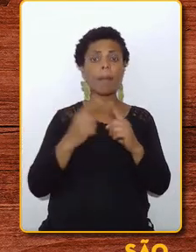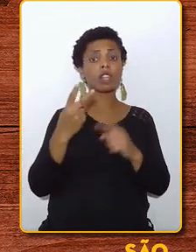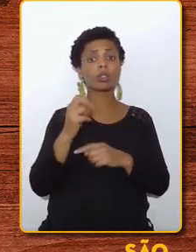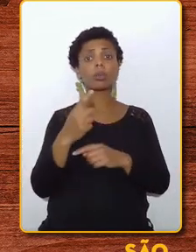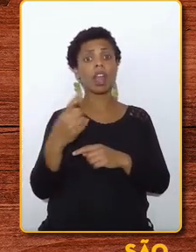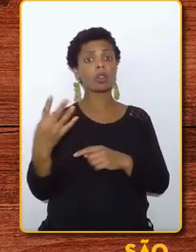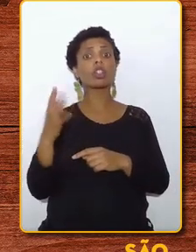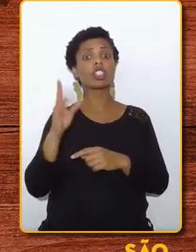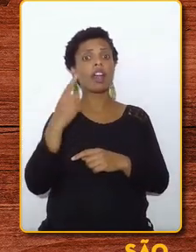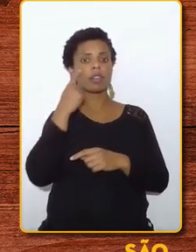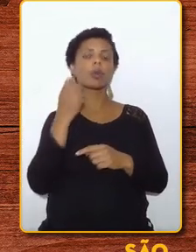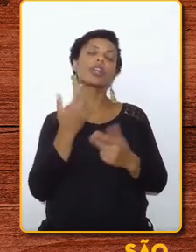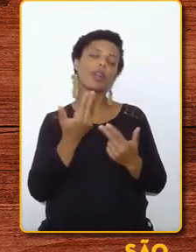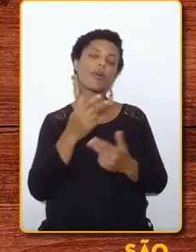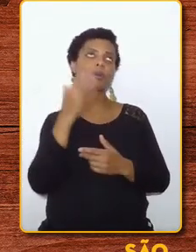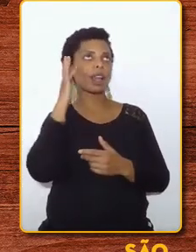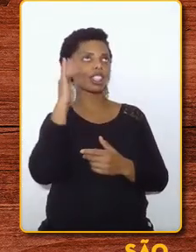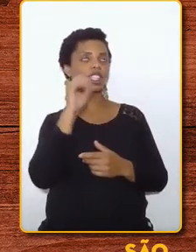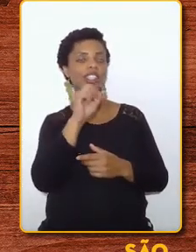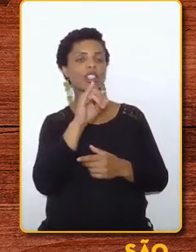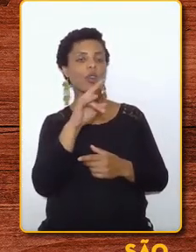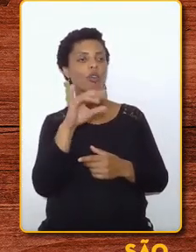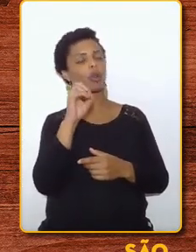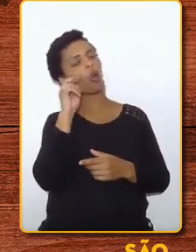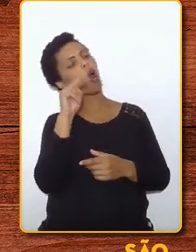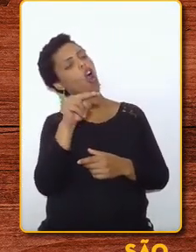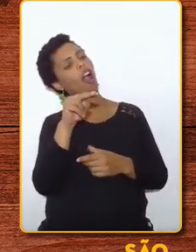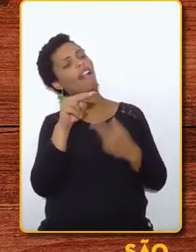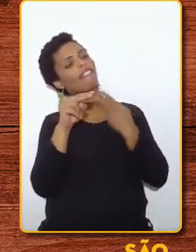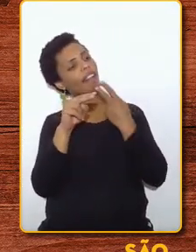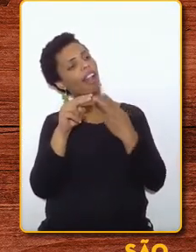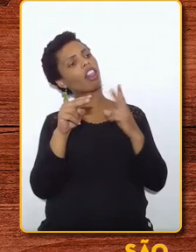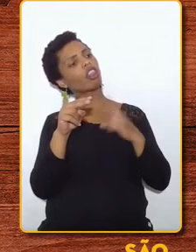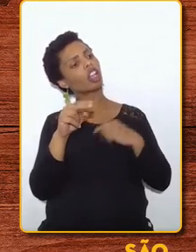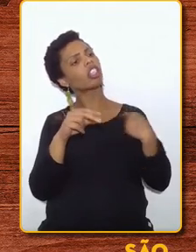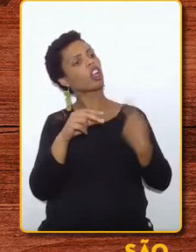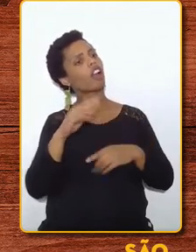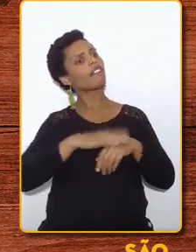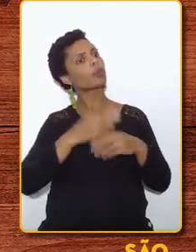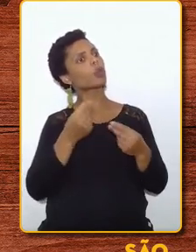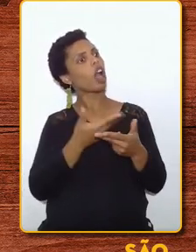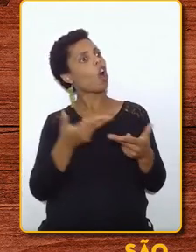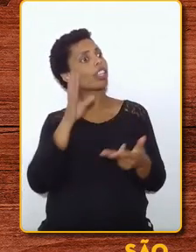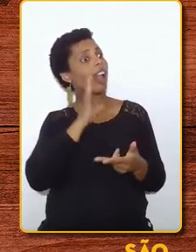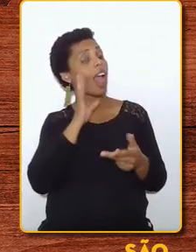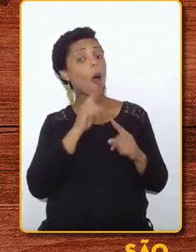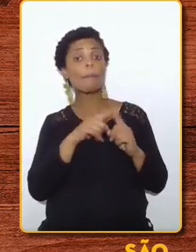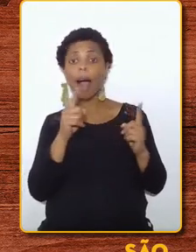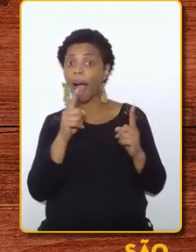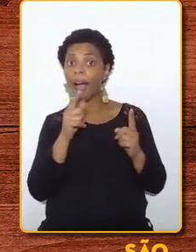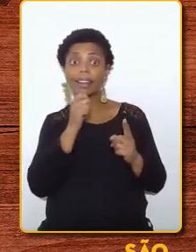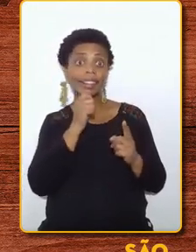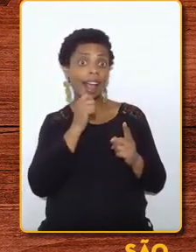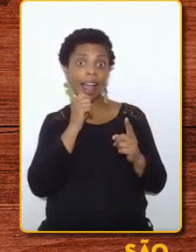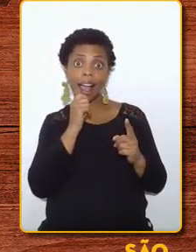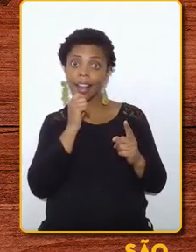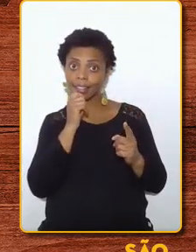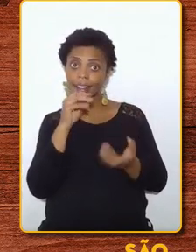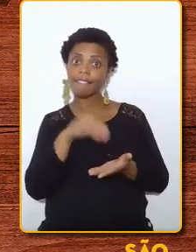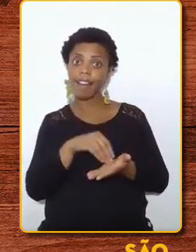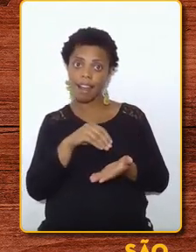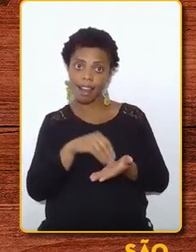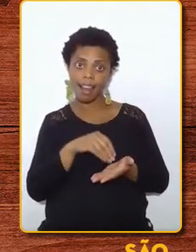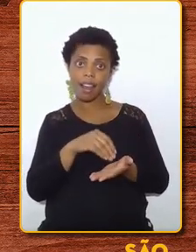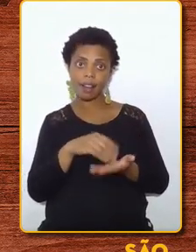olhando e falando assim, gente, fizemos um monte de coisa bacana, mas não é suficiente. Aí a gente olha o filme